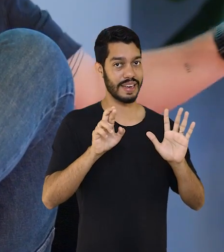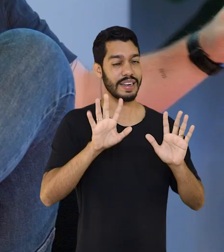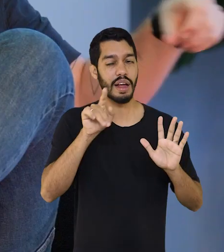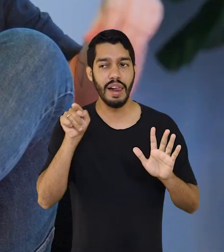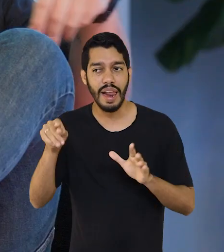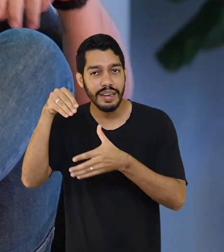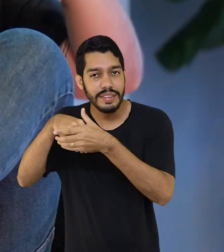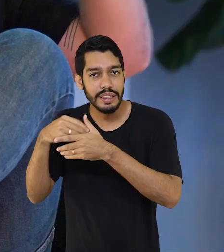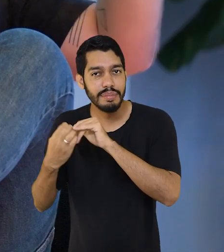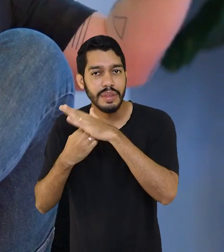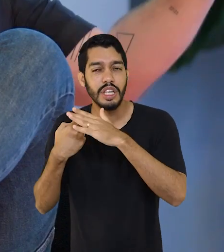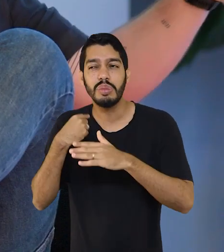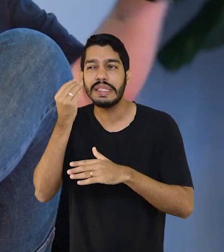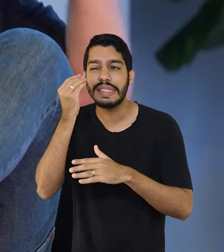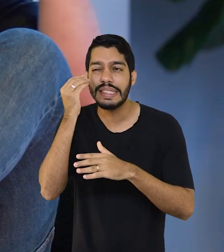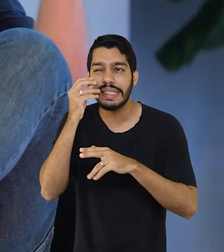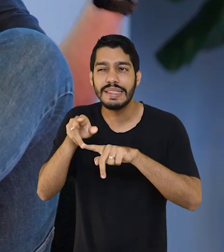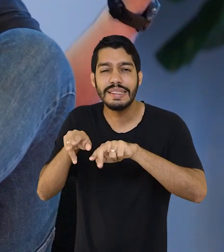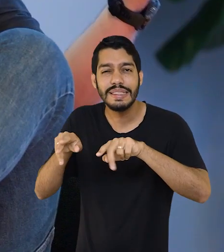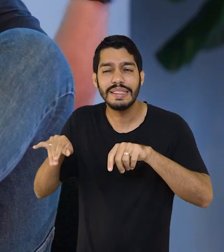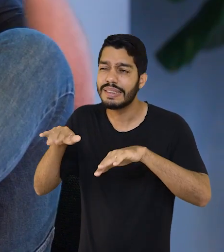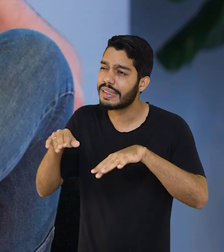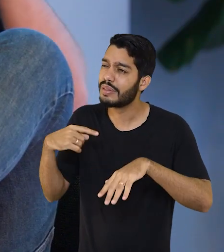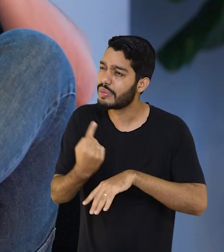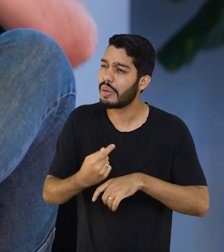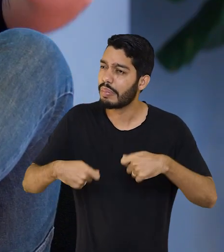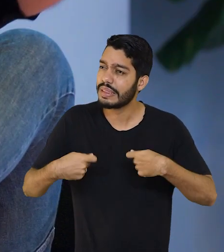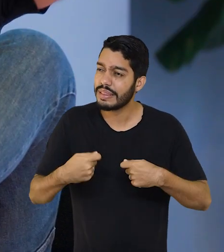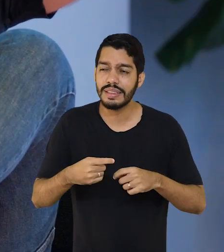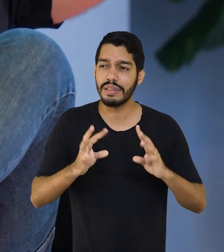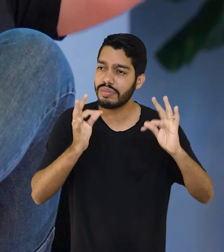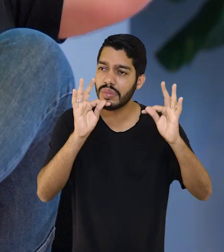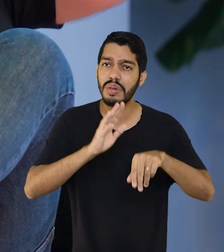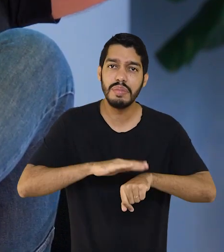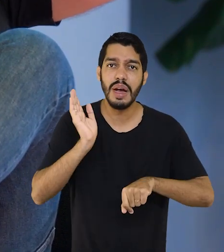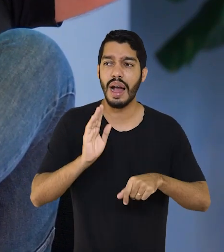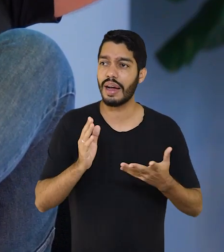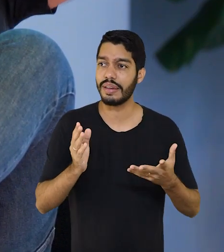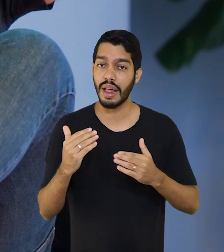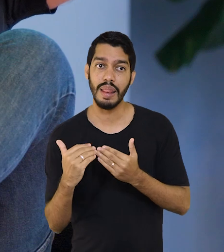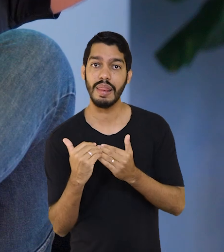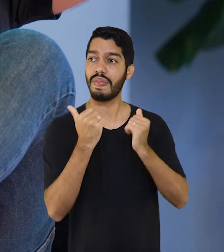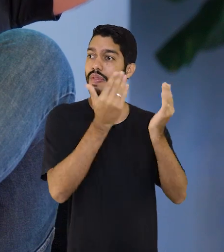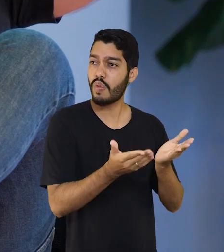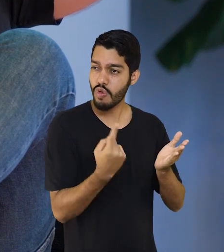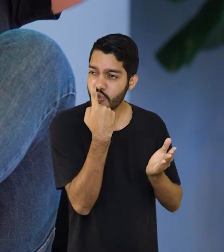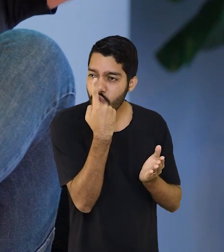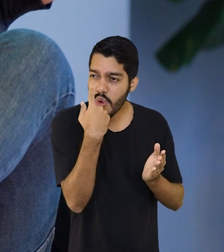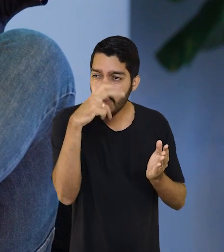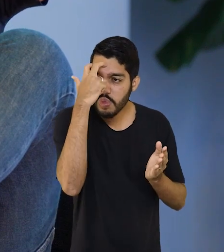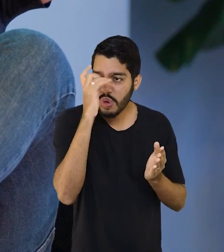que tinha de ferramenta e tecnologia, falei com todos, eu falei, gente, a gente precisa de tecnologia para mapear cultura, porque não existe uma cultura lá fora,